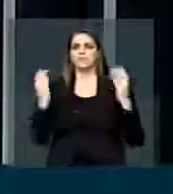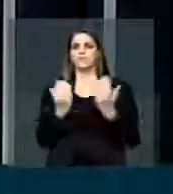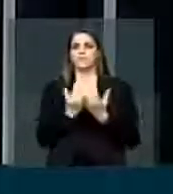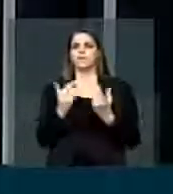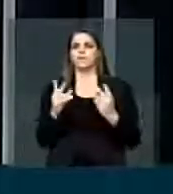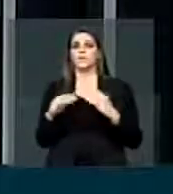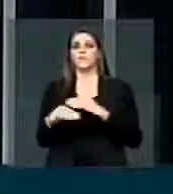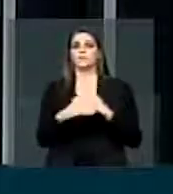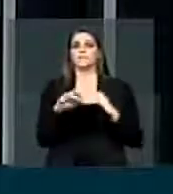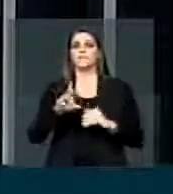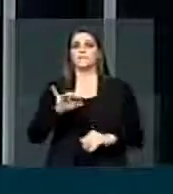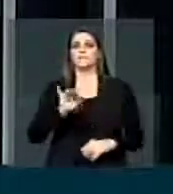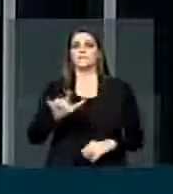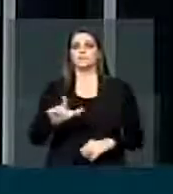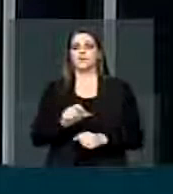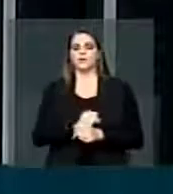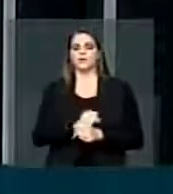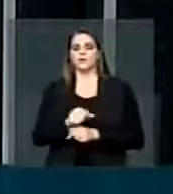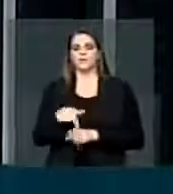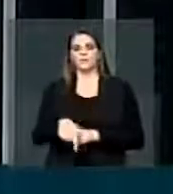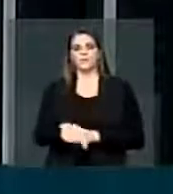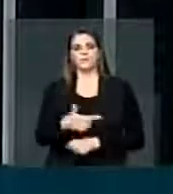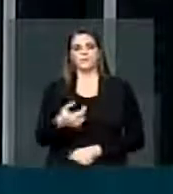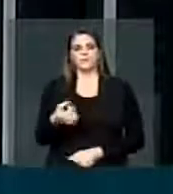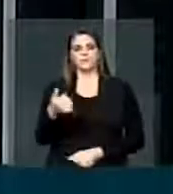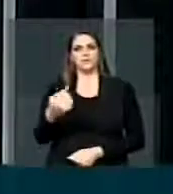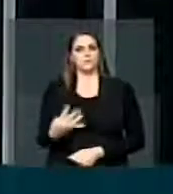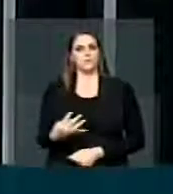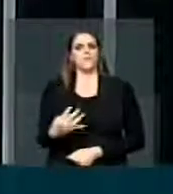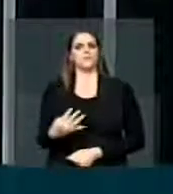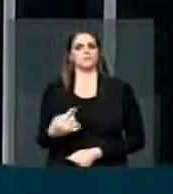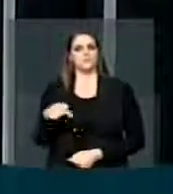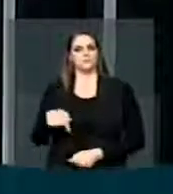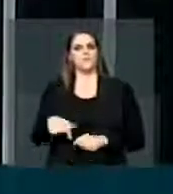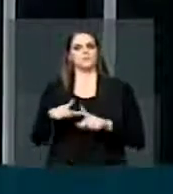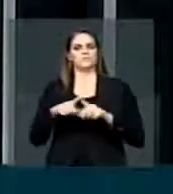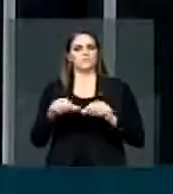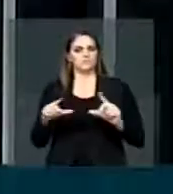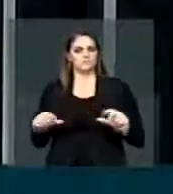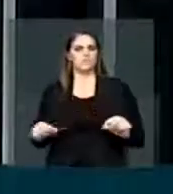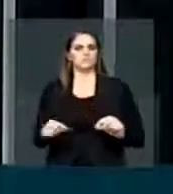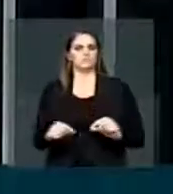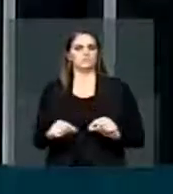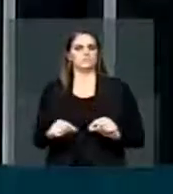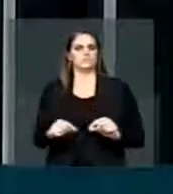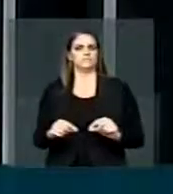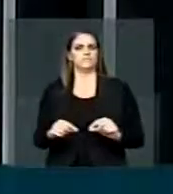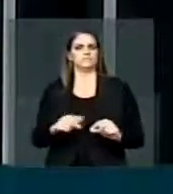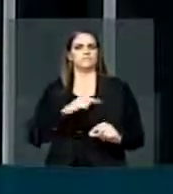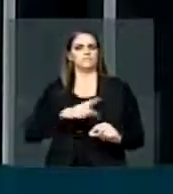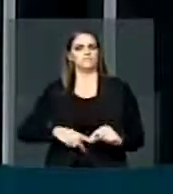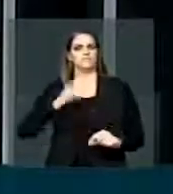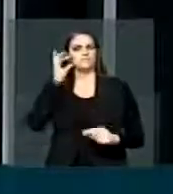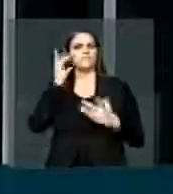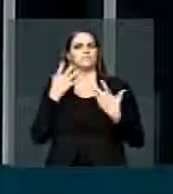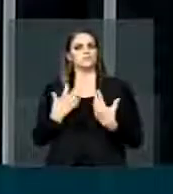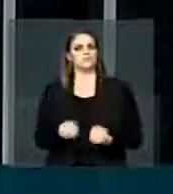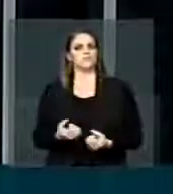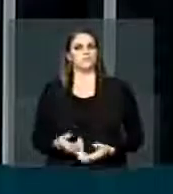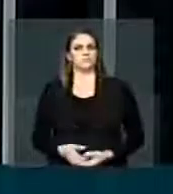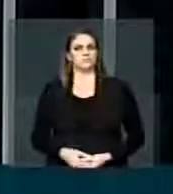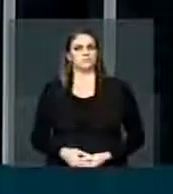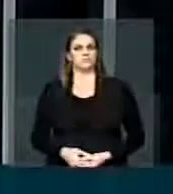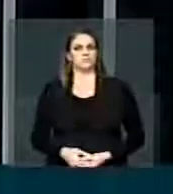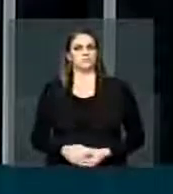Racial, realizada ainda este ano aqui em Brasília. É importante deixar muito claro que